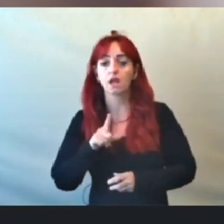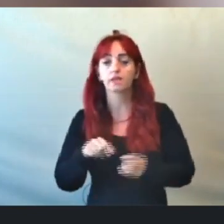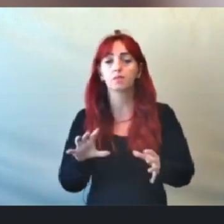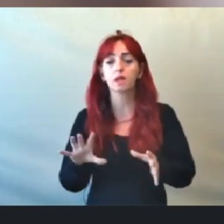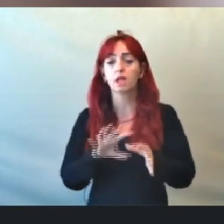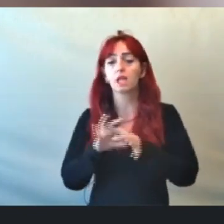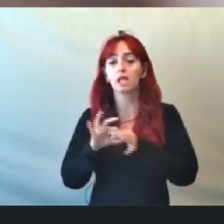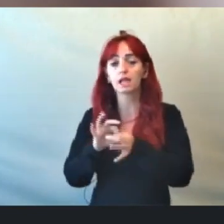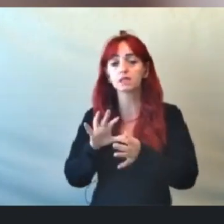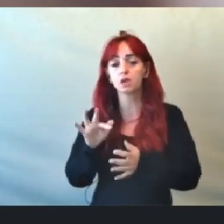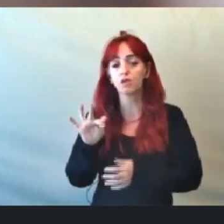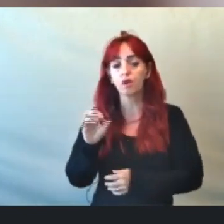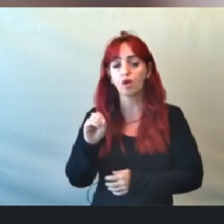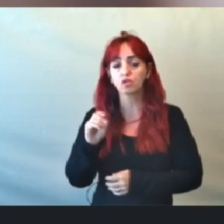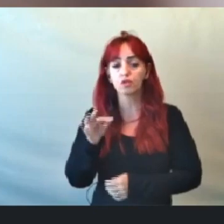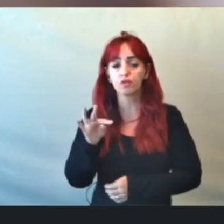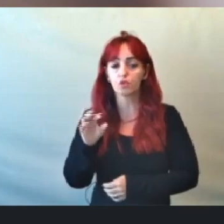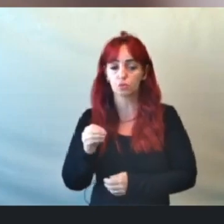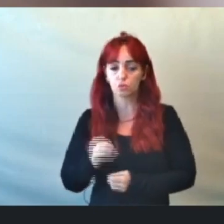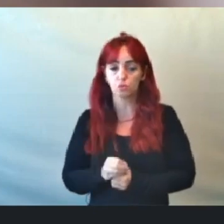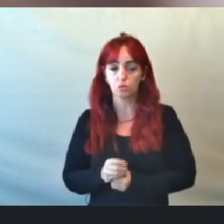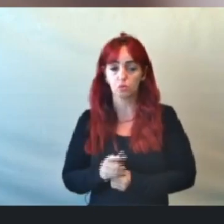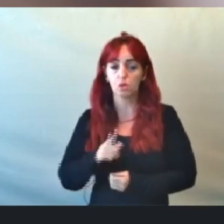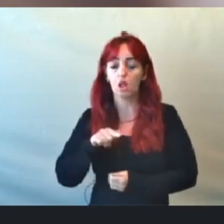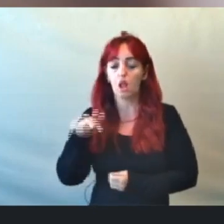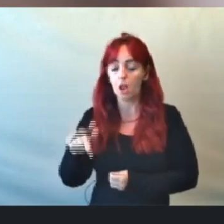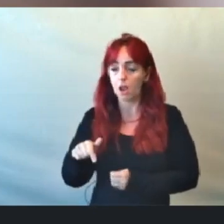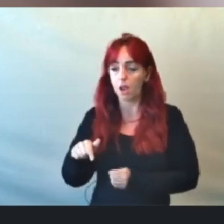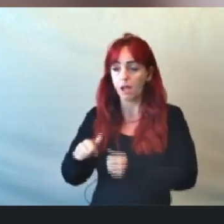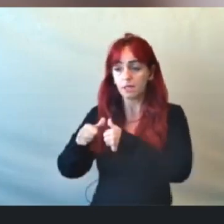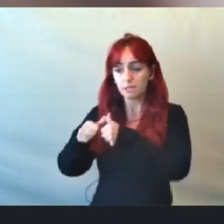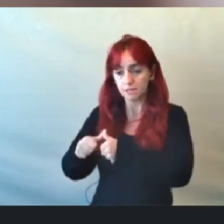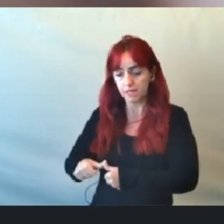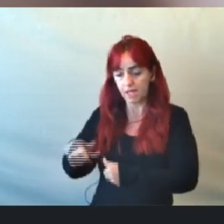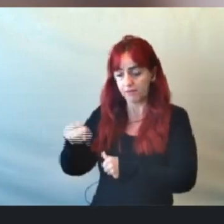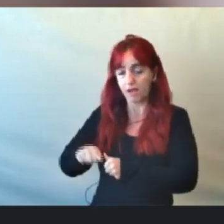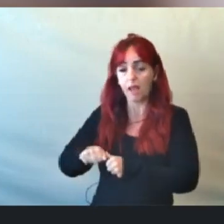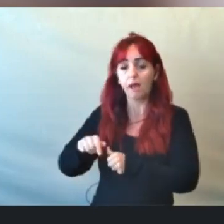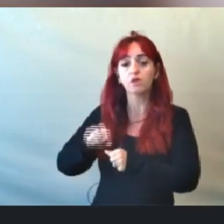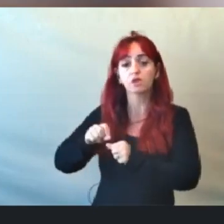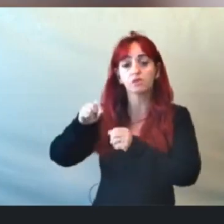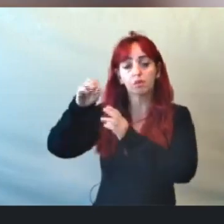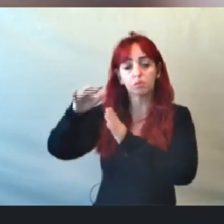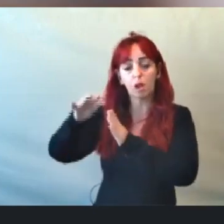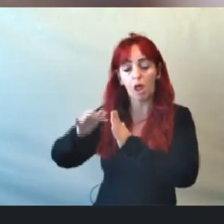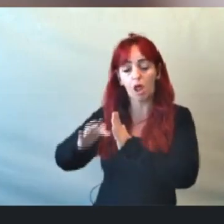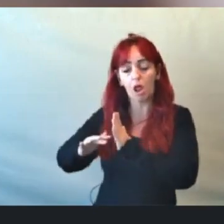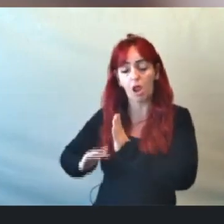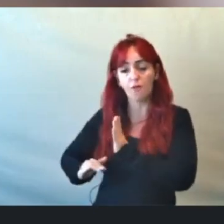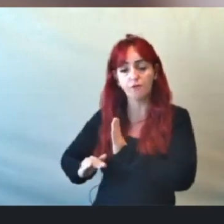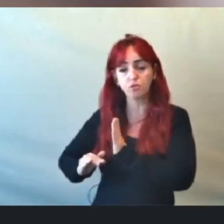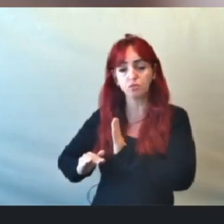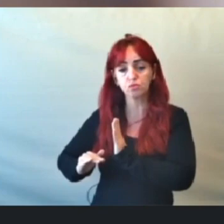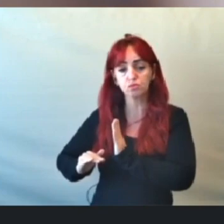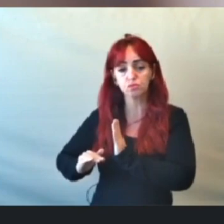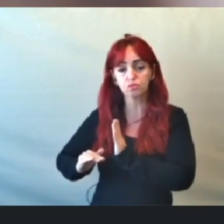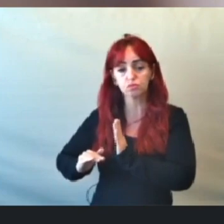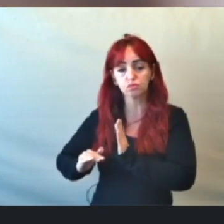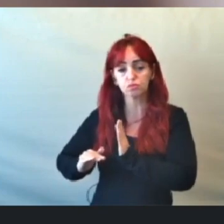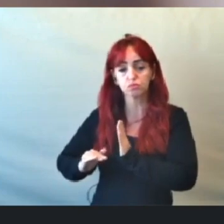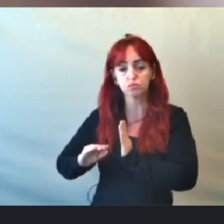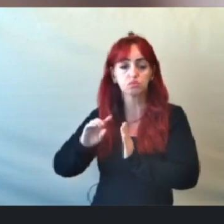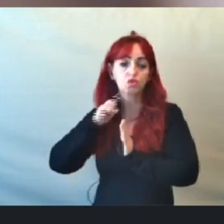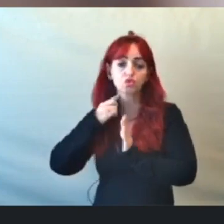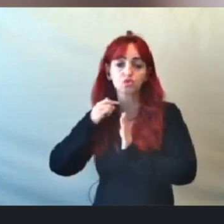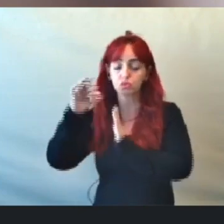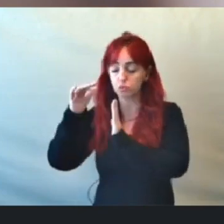essa ligação é estável e é depositada no fundo. Então, pode ocorrer, em